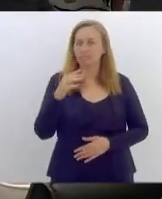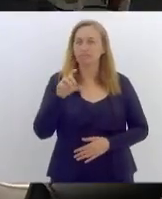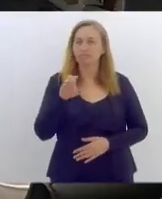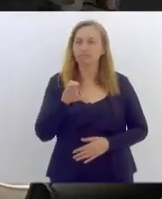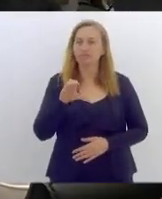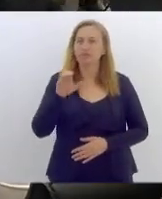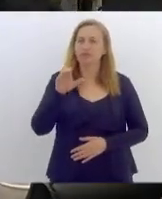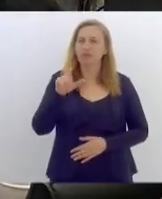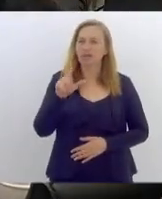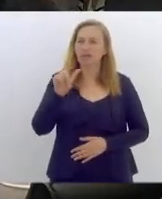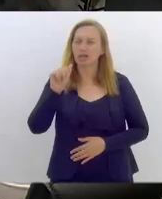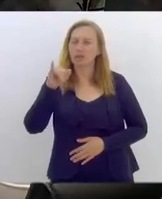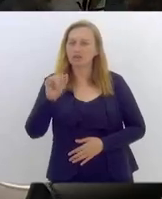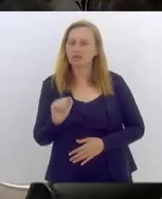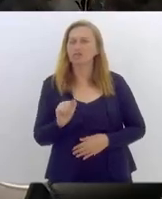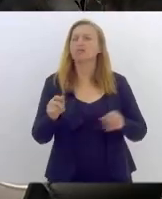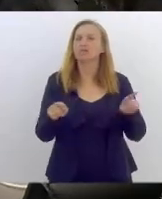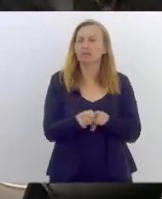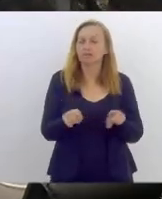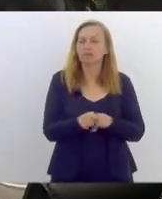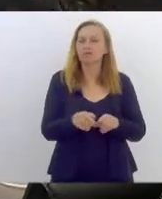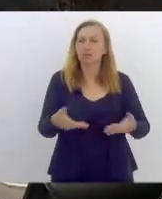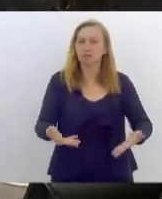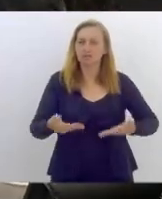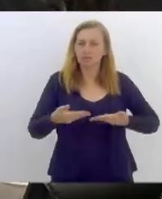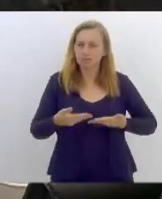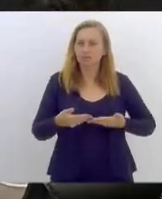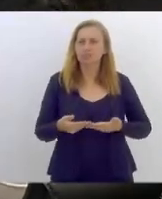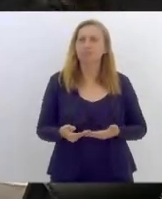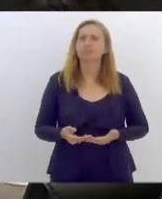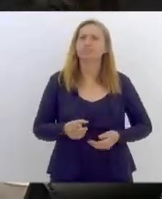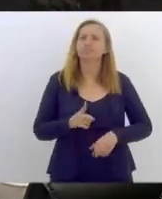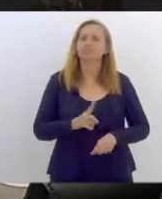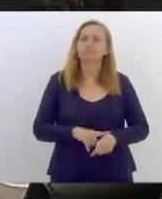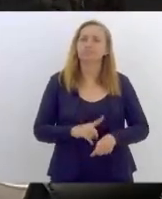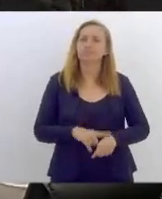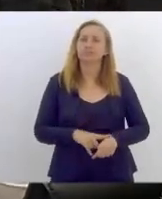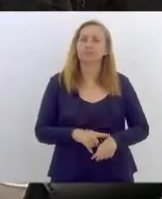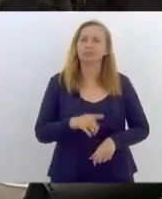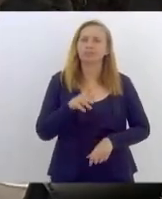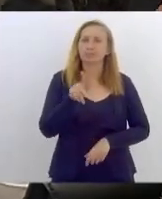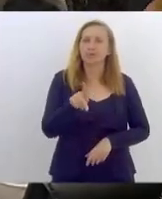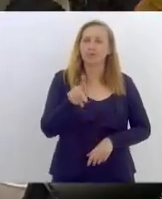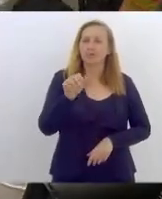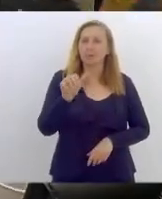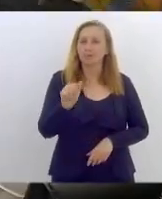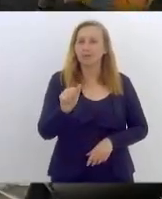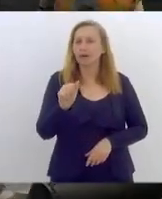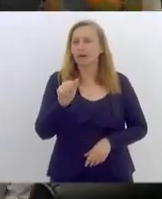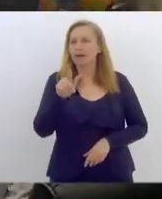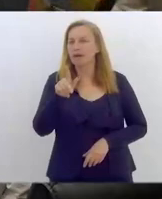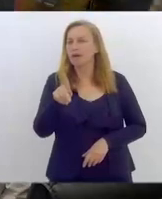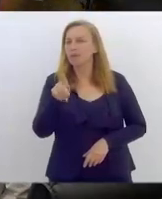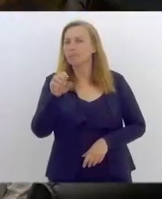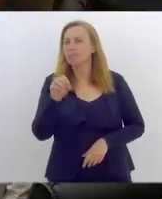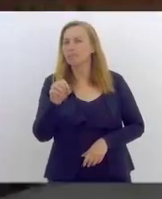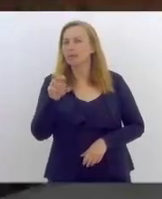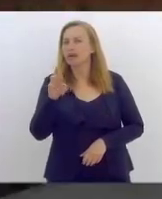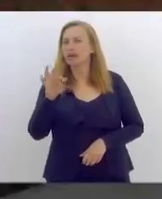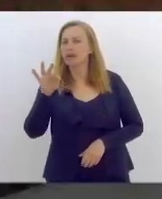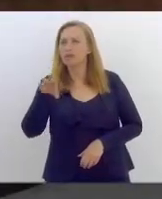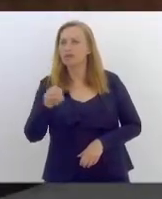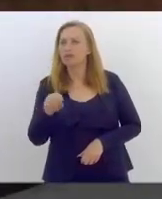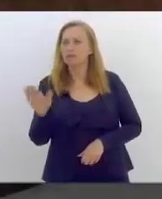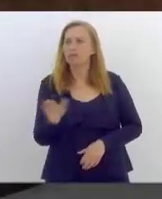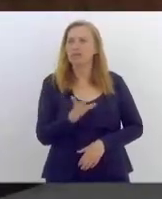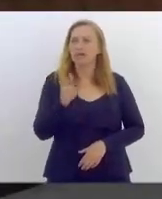Santiago. Gostaria também de convidar para esse bloco o coletivo Papo Reto, representado pela Renata